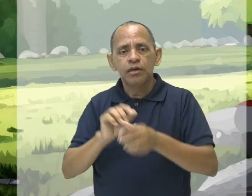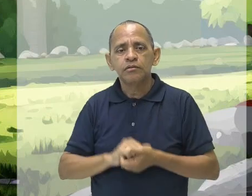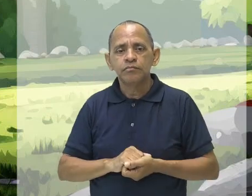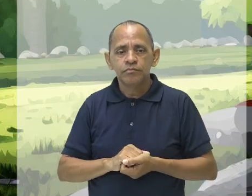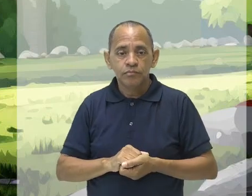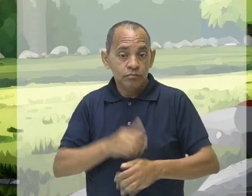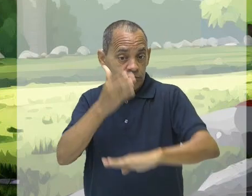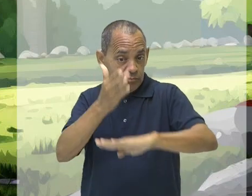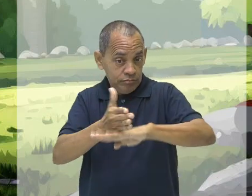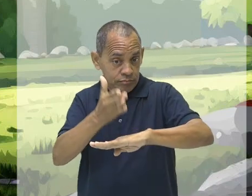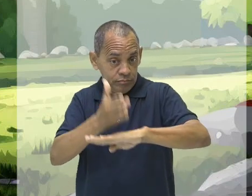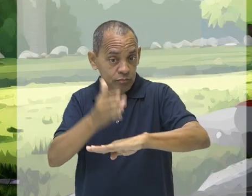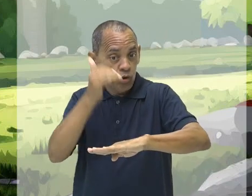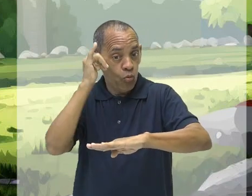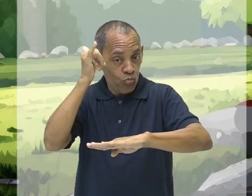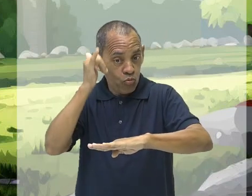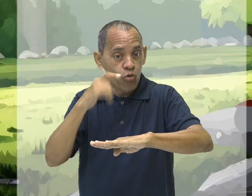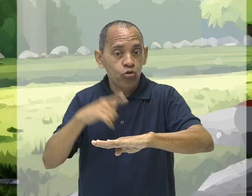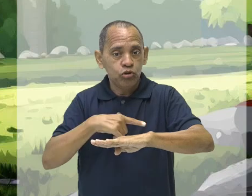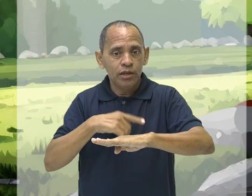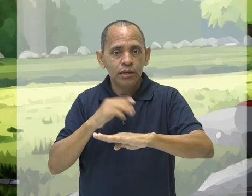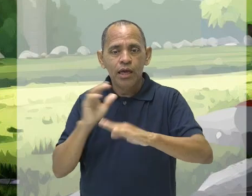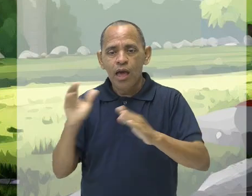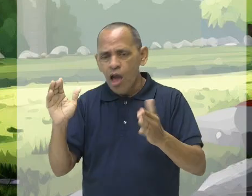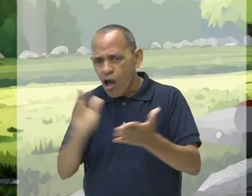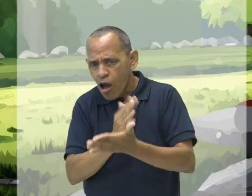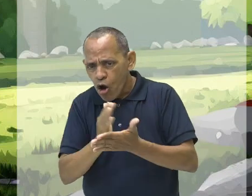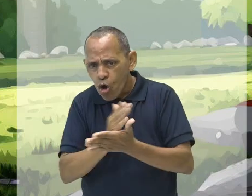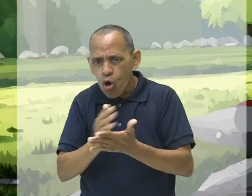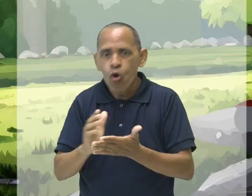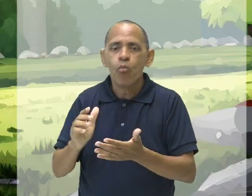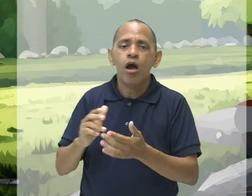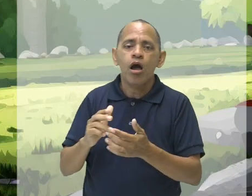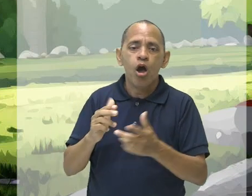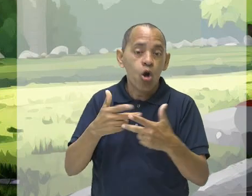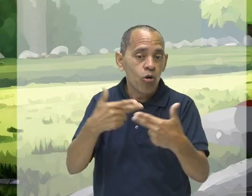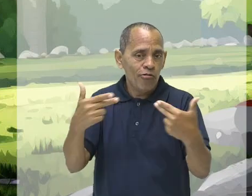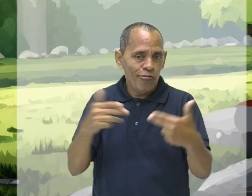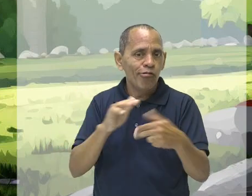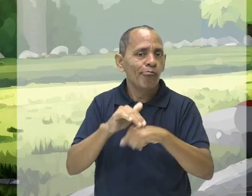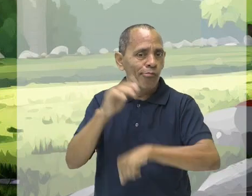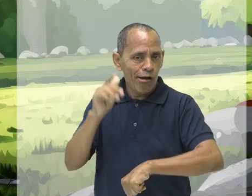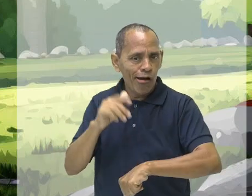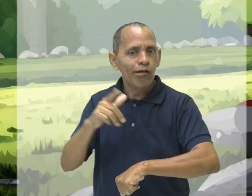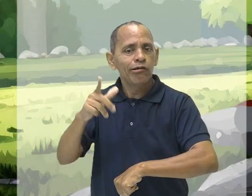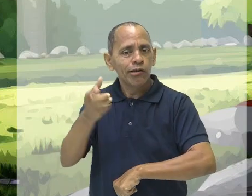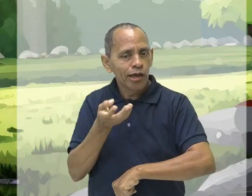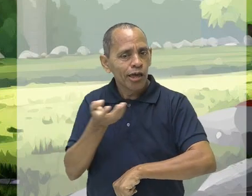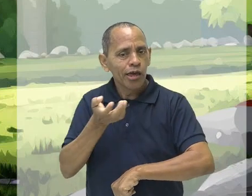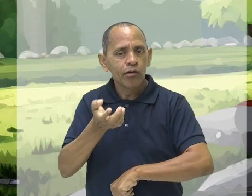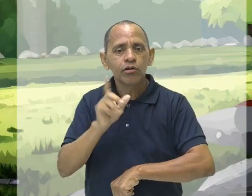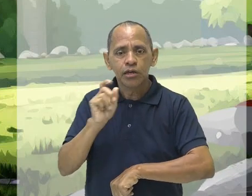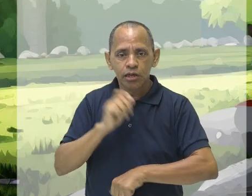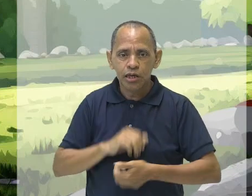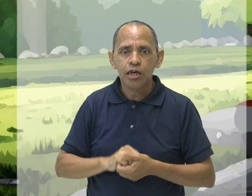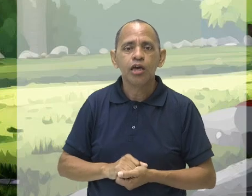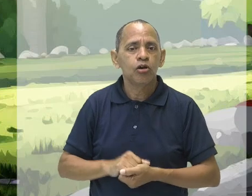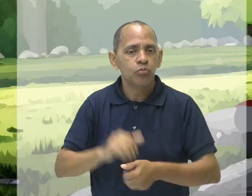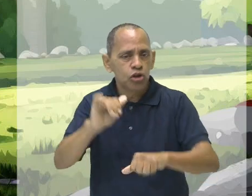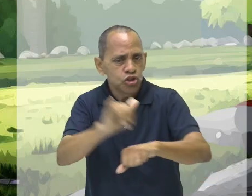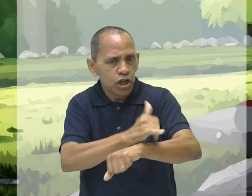quer algo a mais. Ele deixa uma mensagem, ele quer uma interpretação, né? Ele sai do óbvio.